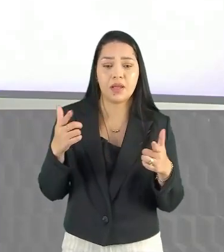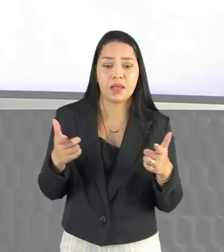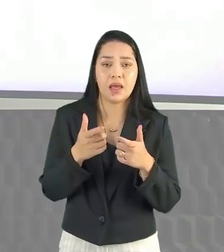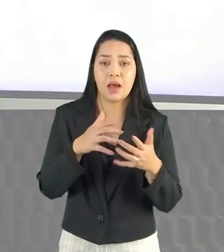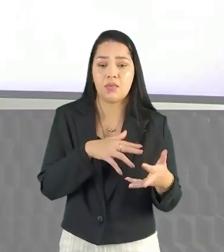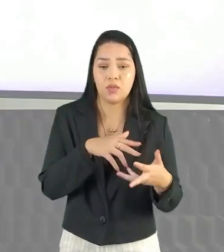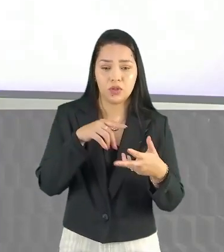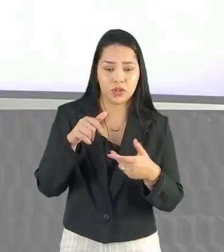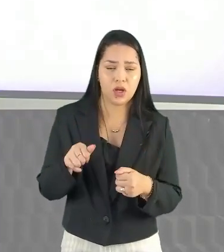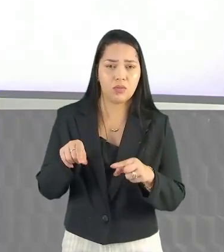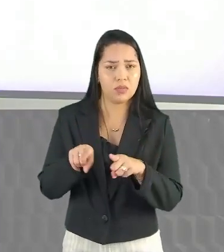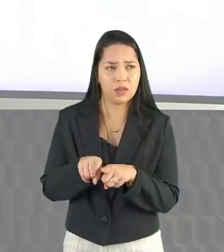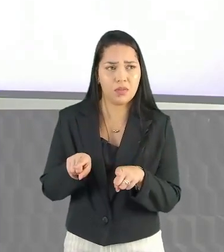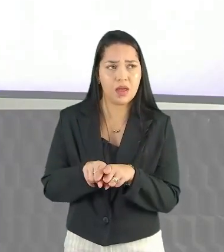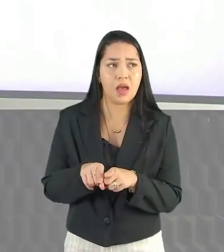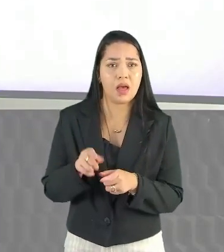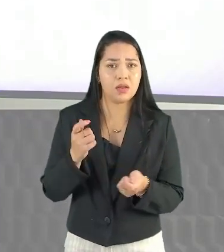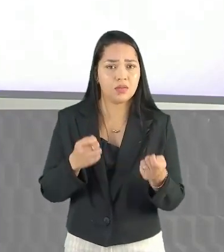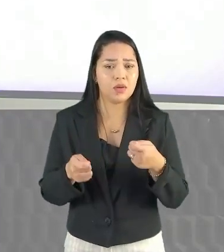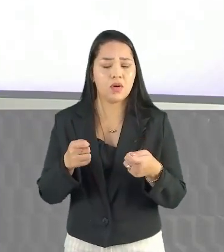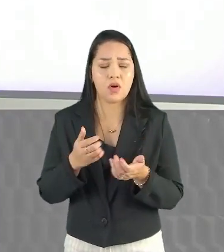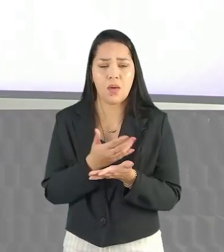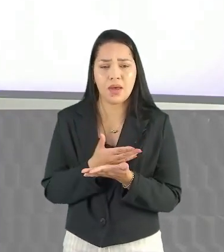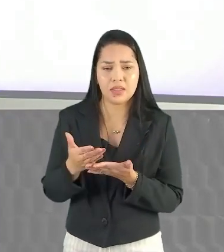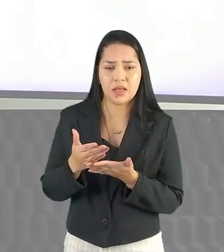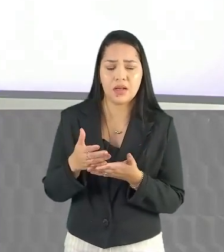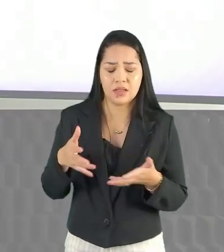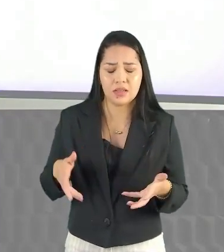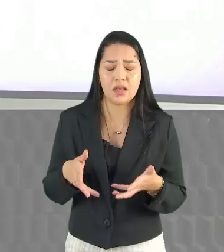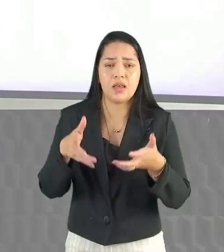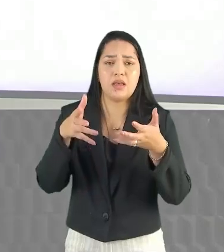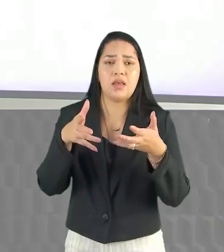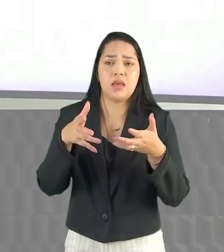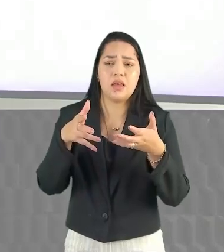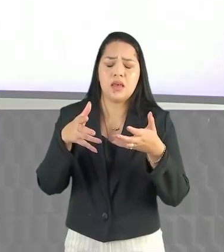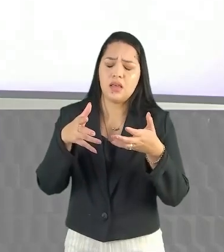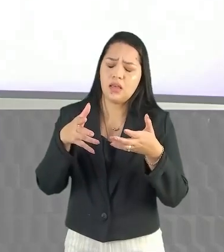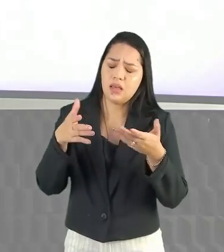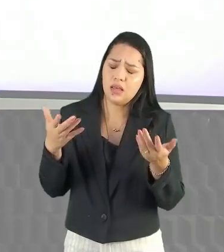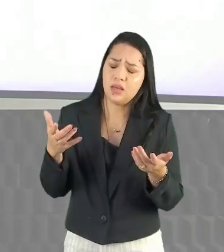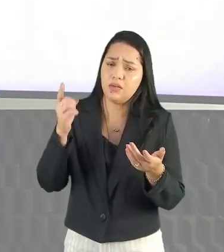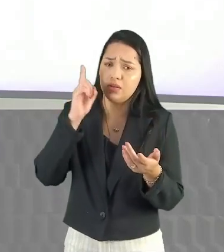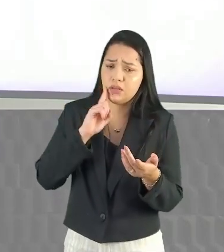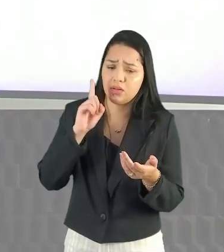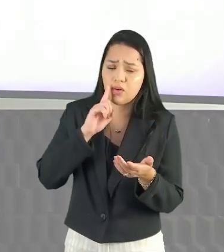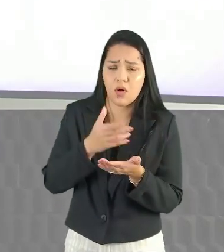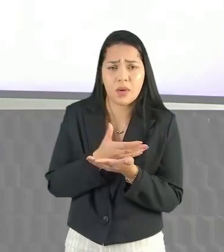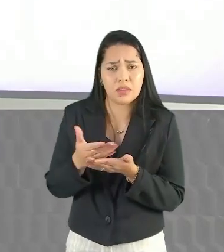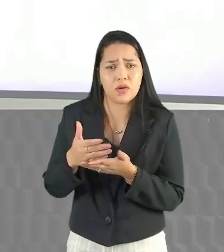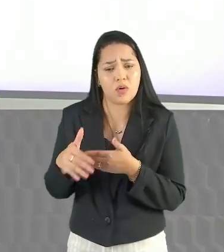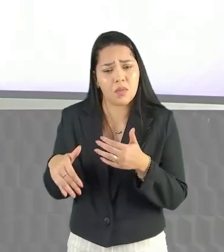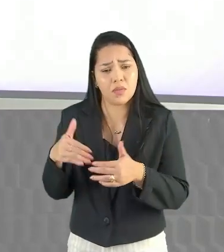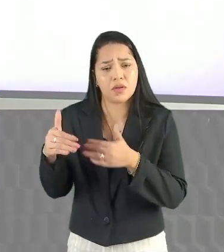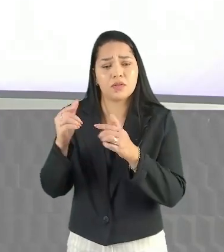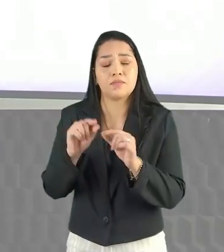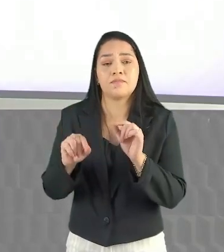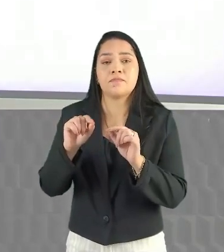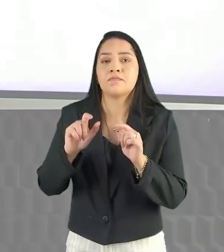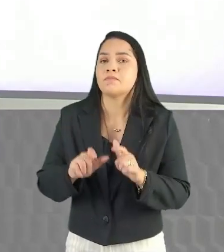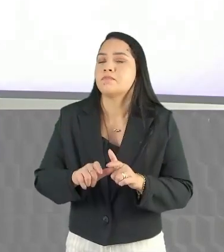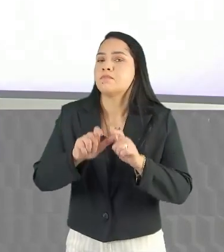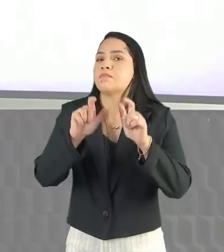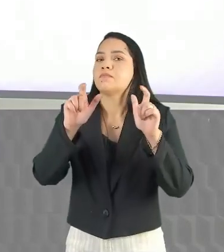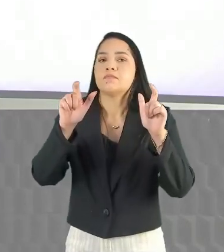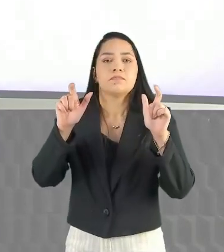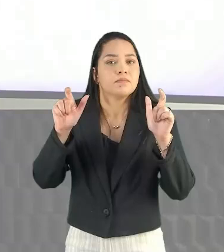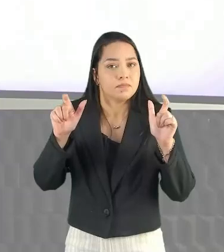Mundial, as economias que estavam em guerra começaram a se reerguer. E aí os Estados Unidos começou com um processo de superprodução, ou